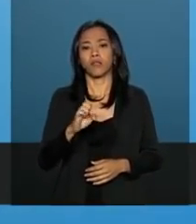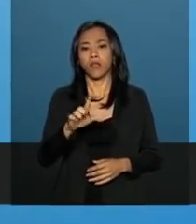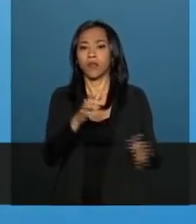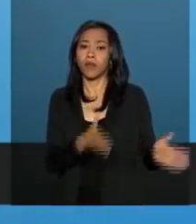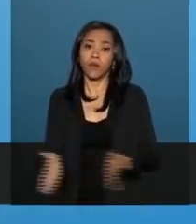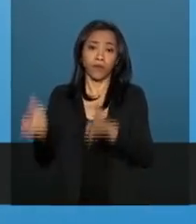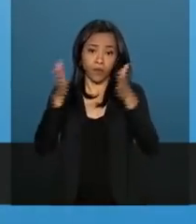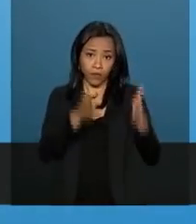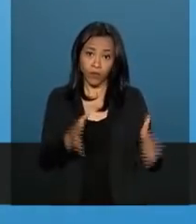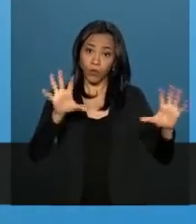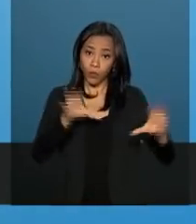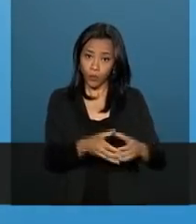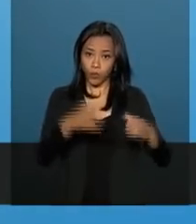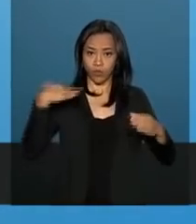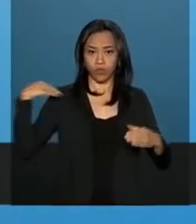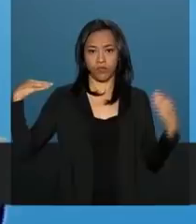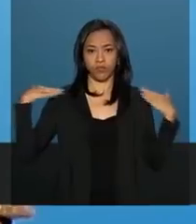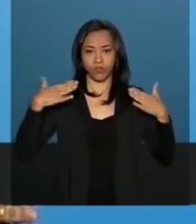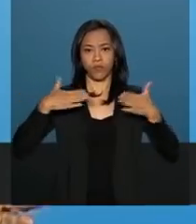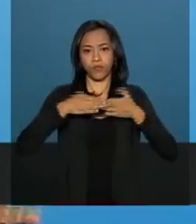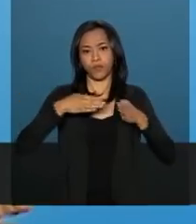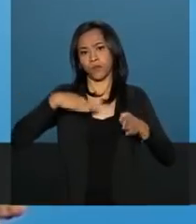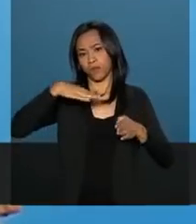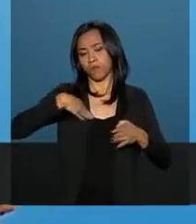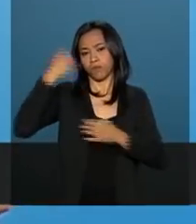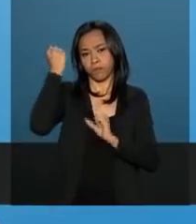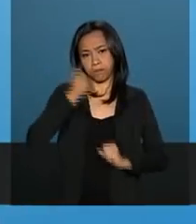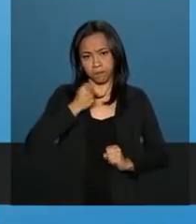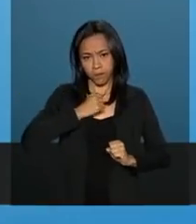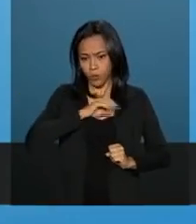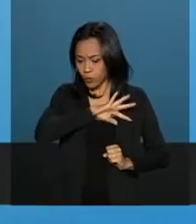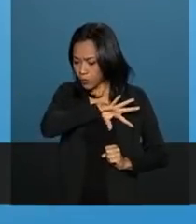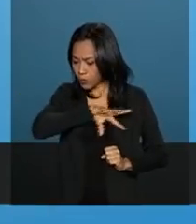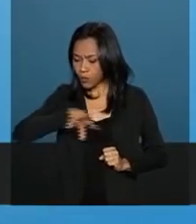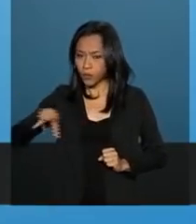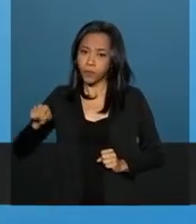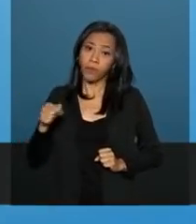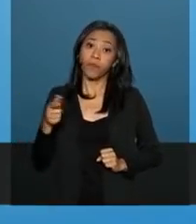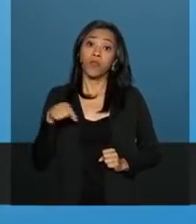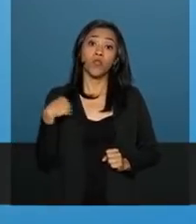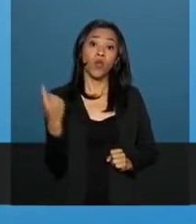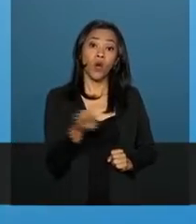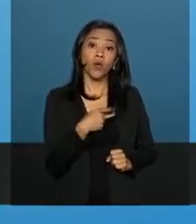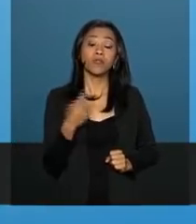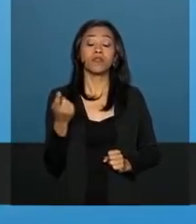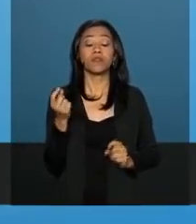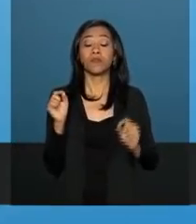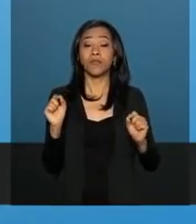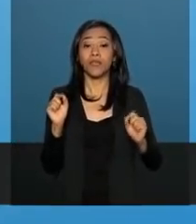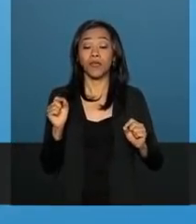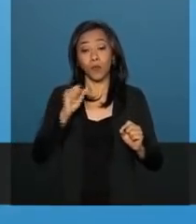toda, nós acabamos trazendo o Brasil para o século XXI.